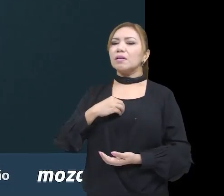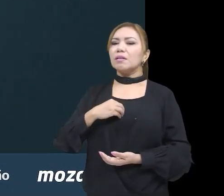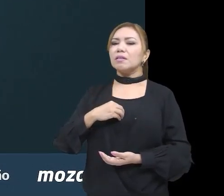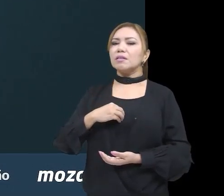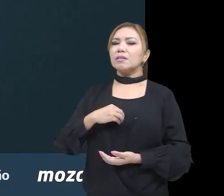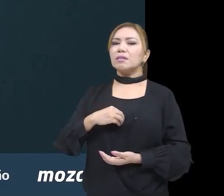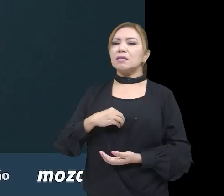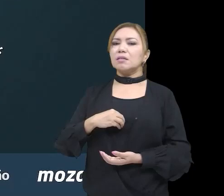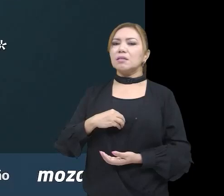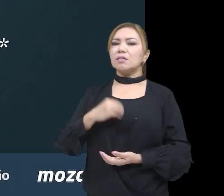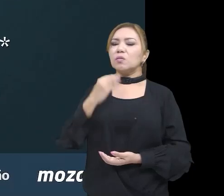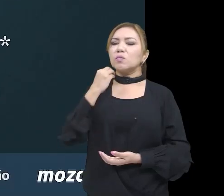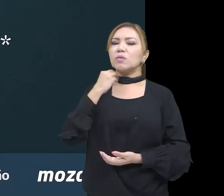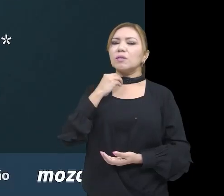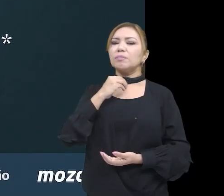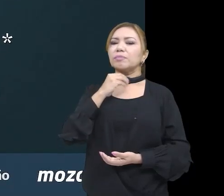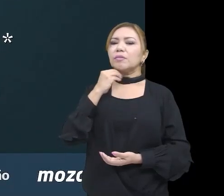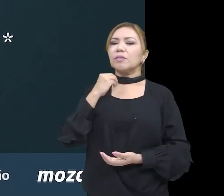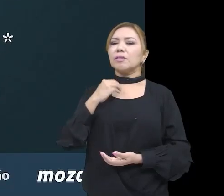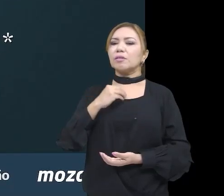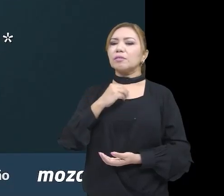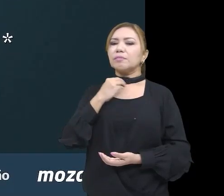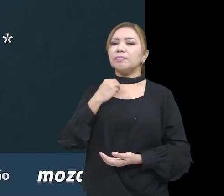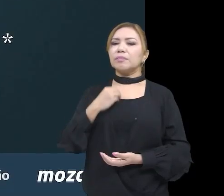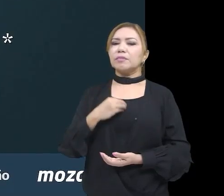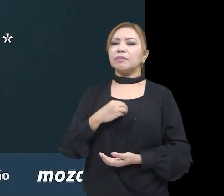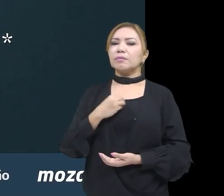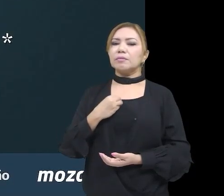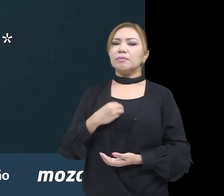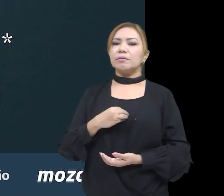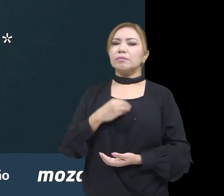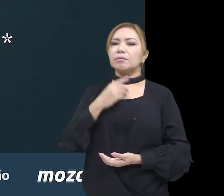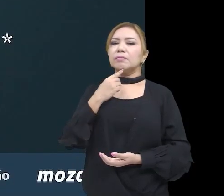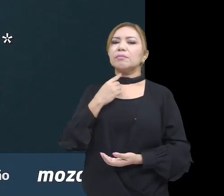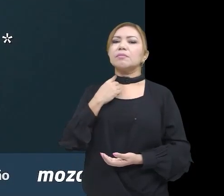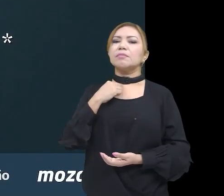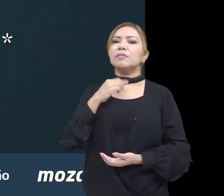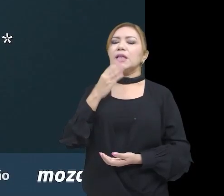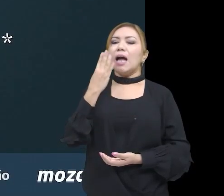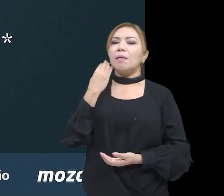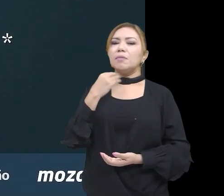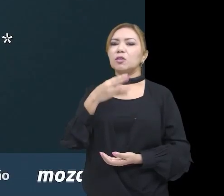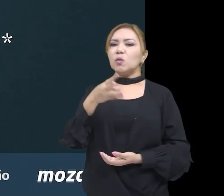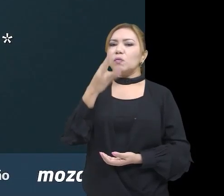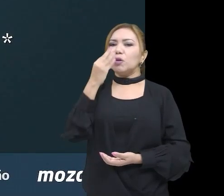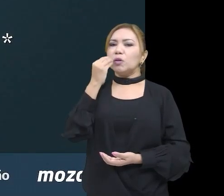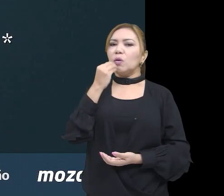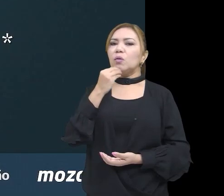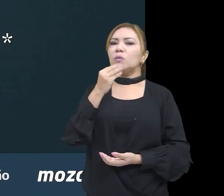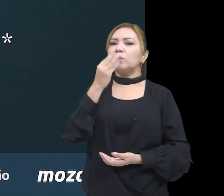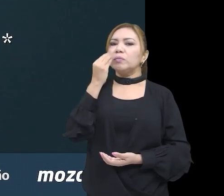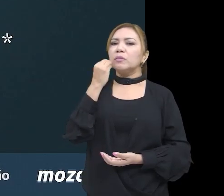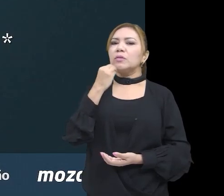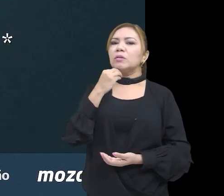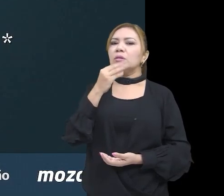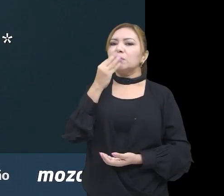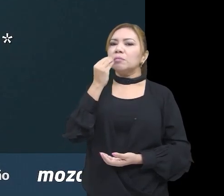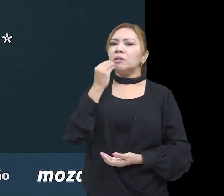e envolvido com a saliva para que ela seja absorvida